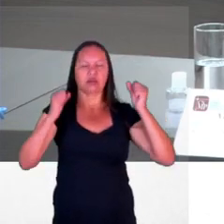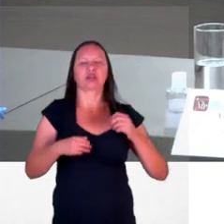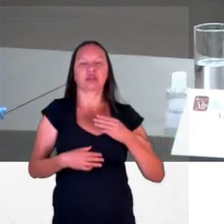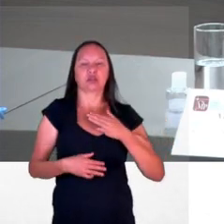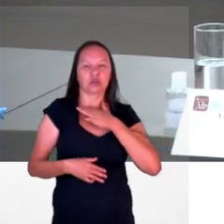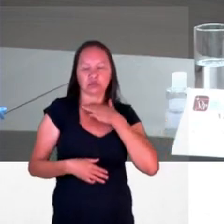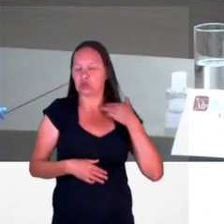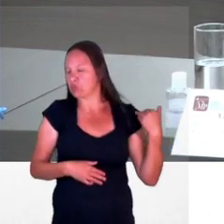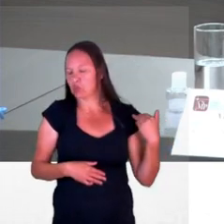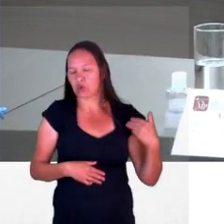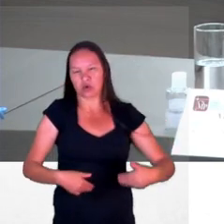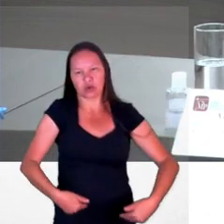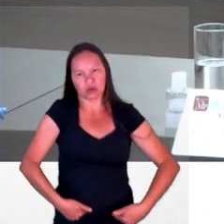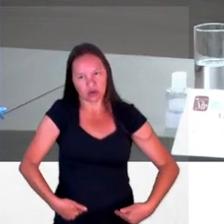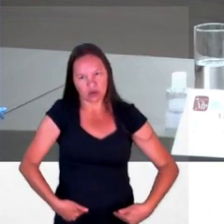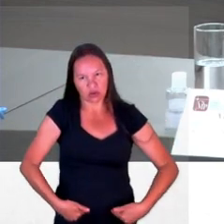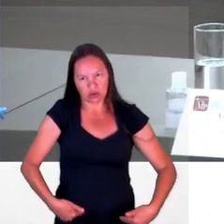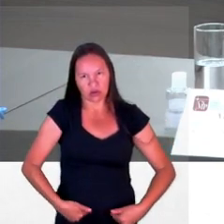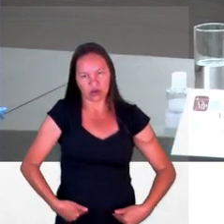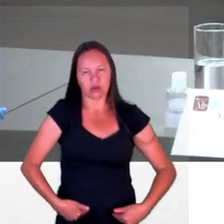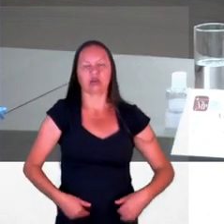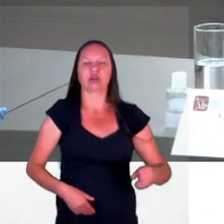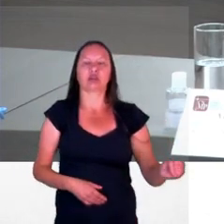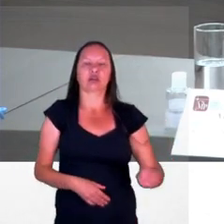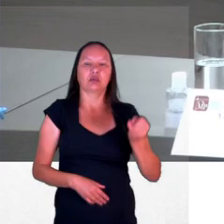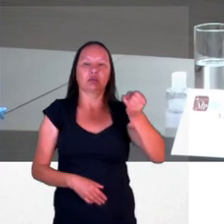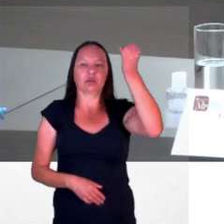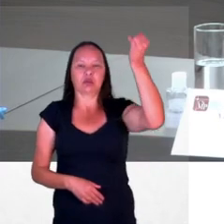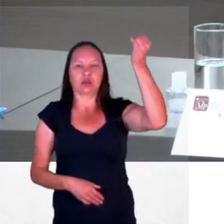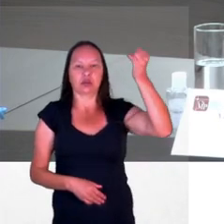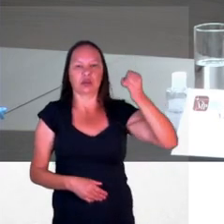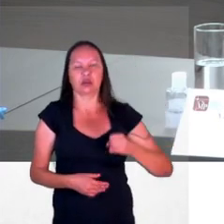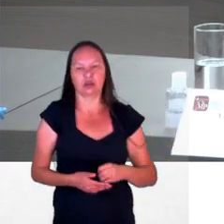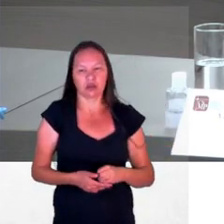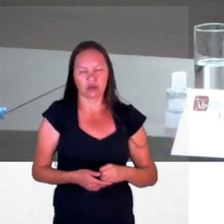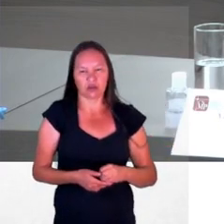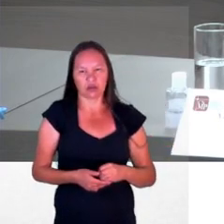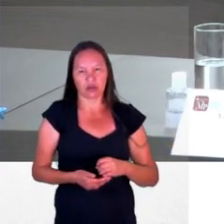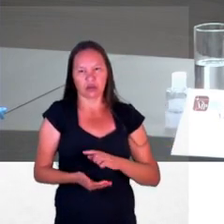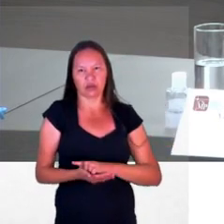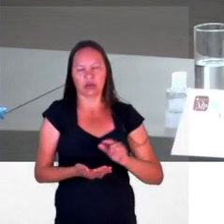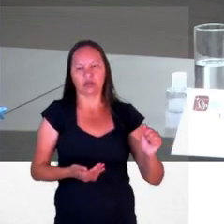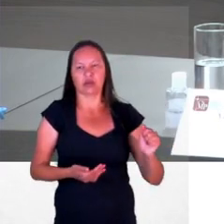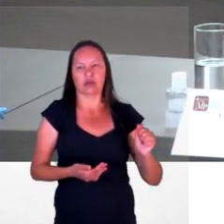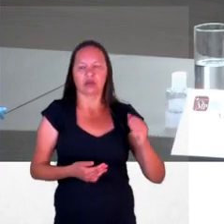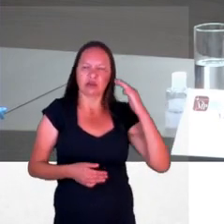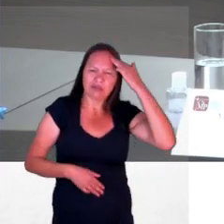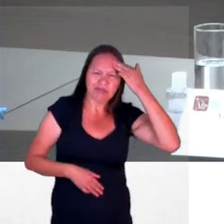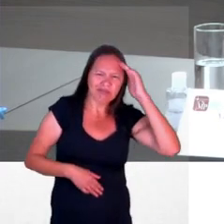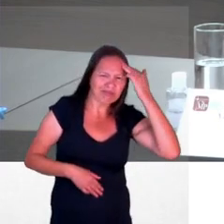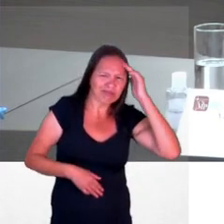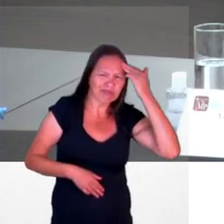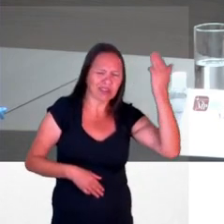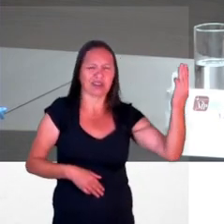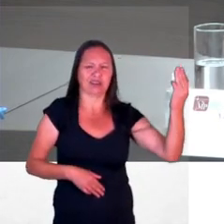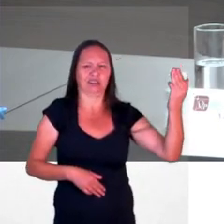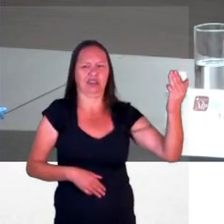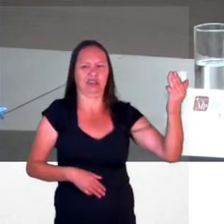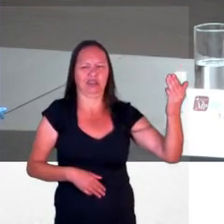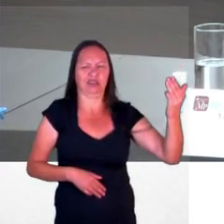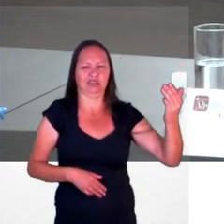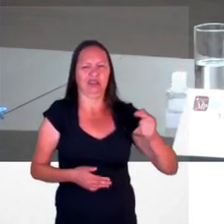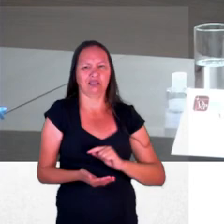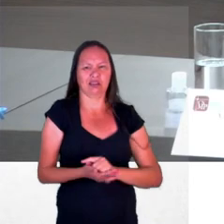fome seja nossa tarefa mais importante para Dom era difícil compreender a inércia da humanidade na